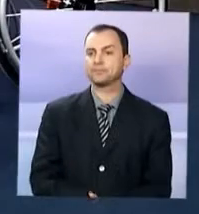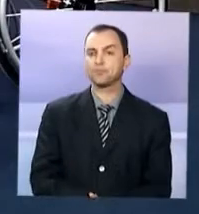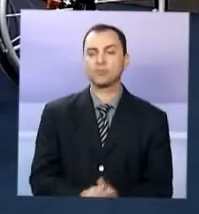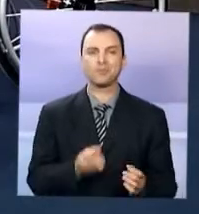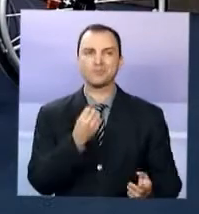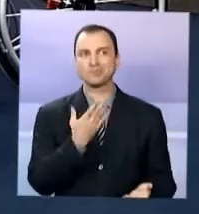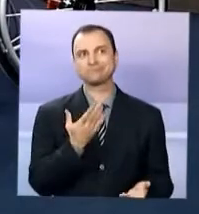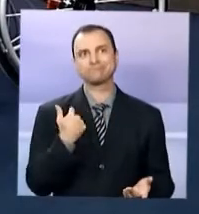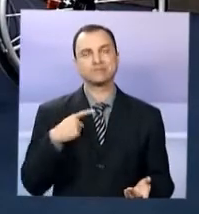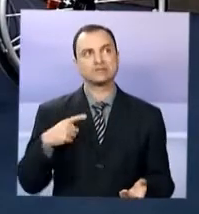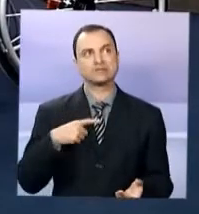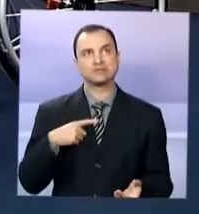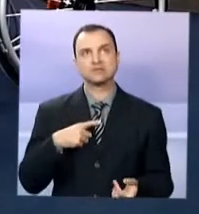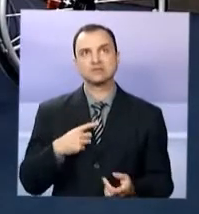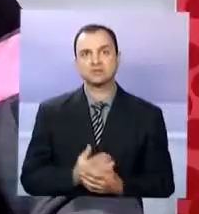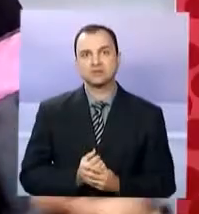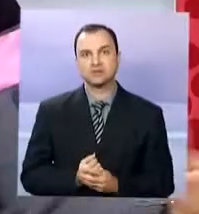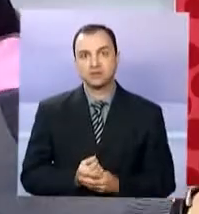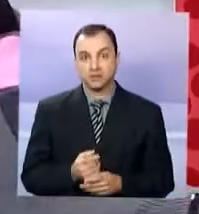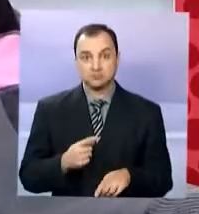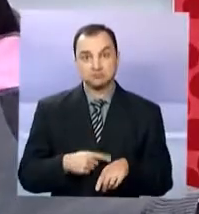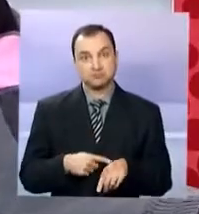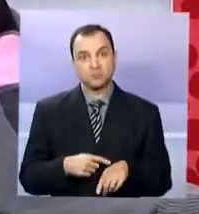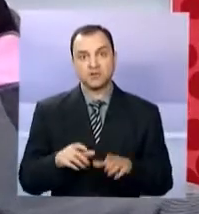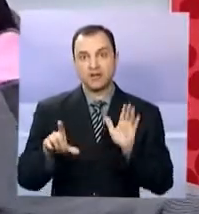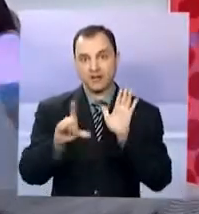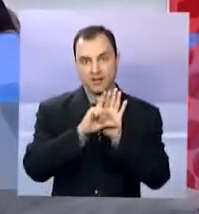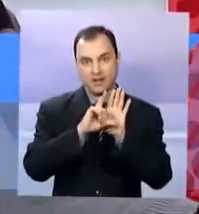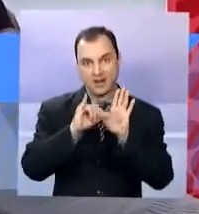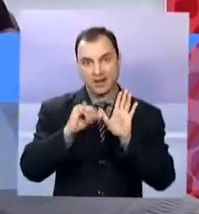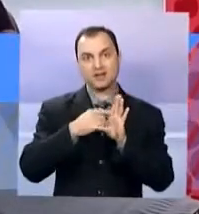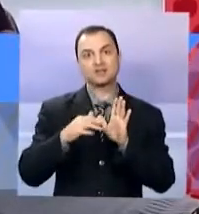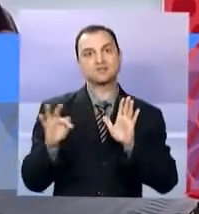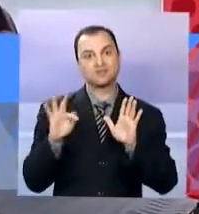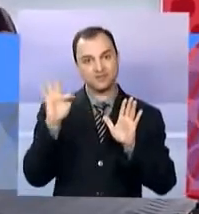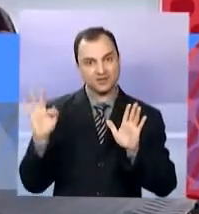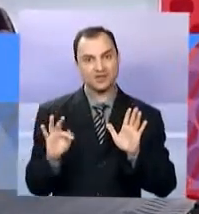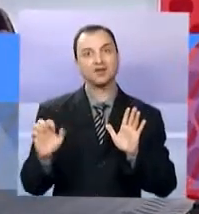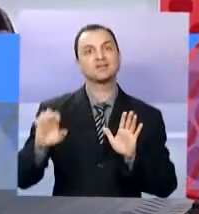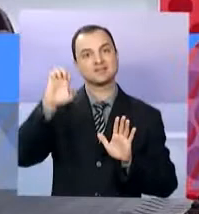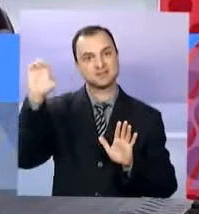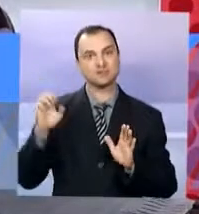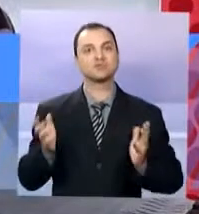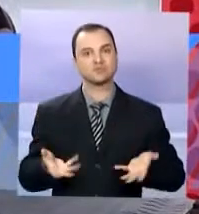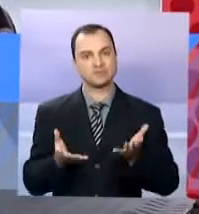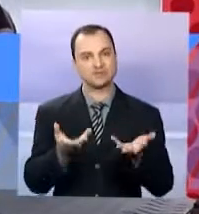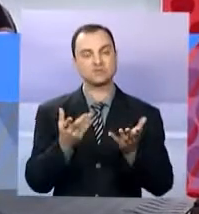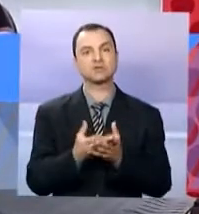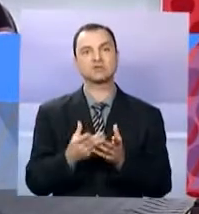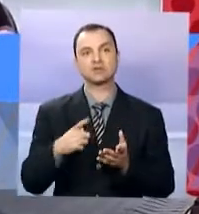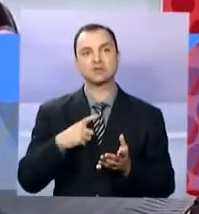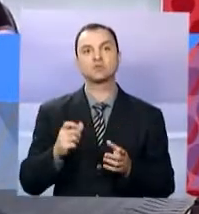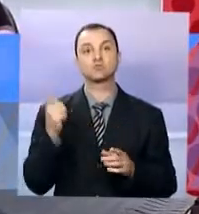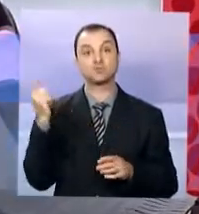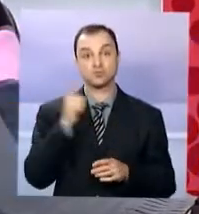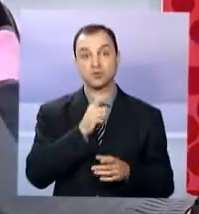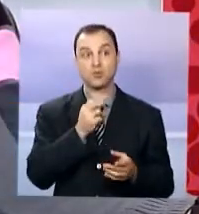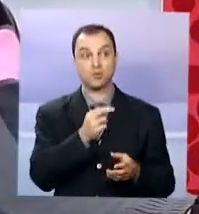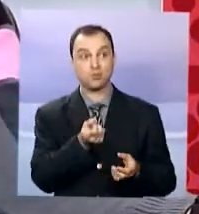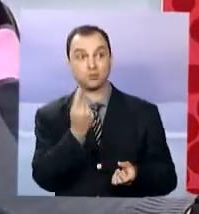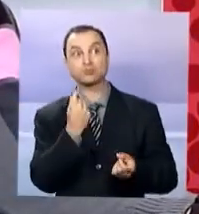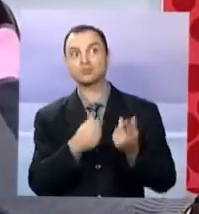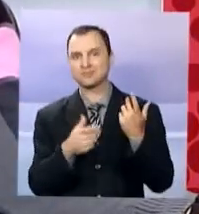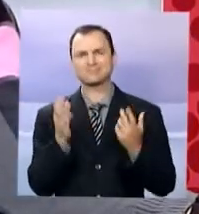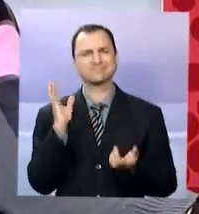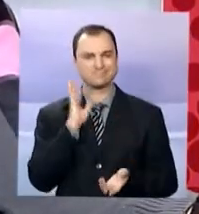bom a gente tem agora com as leis de leis federais leis estaduais nas aí descritivo a gente tá conseguindo algumas